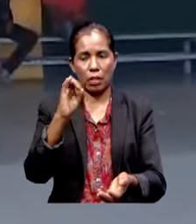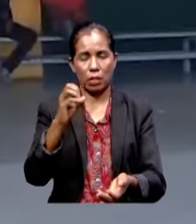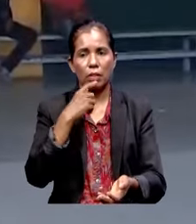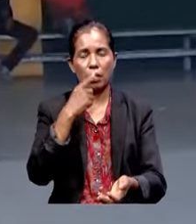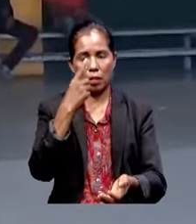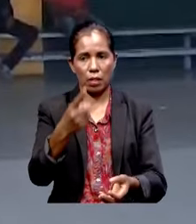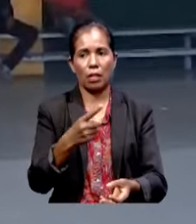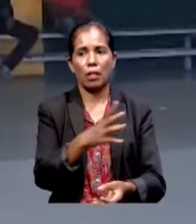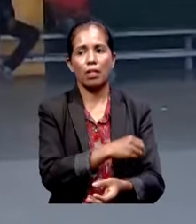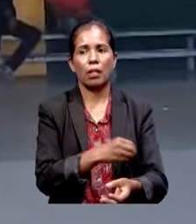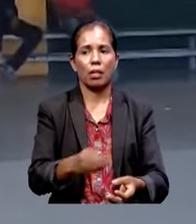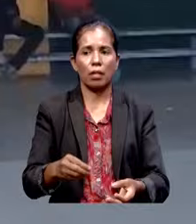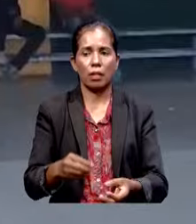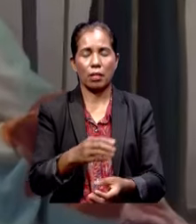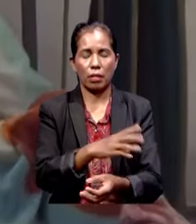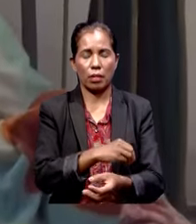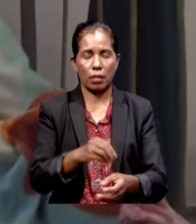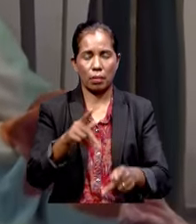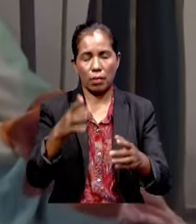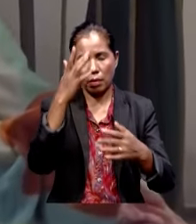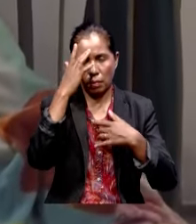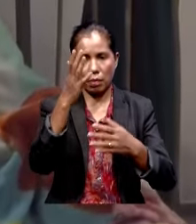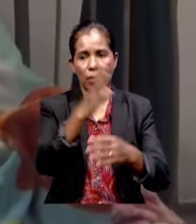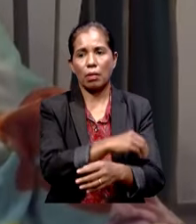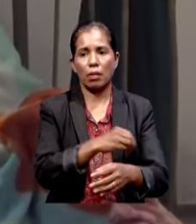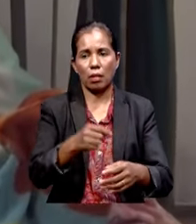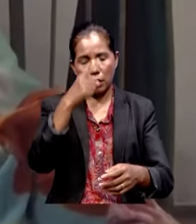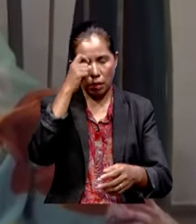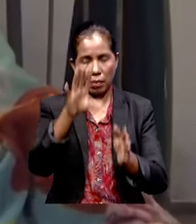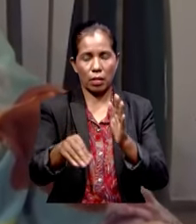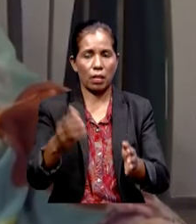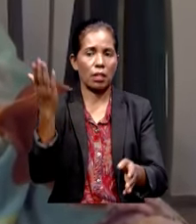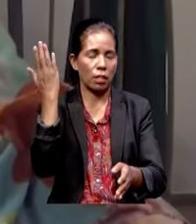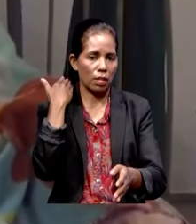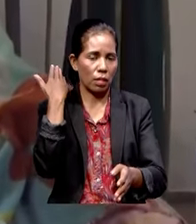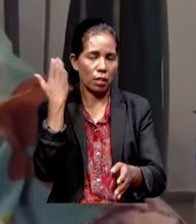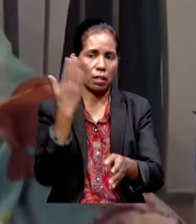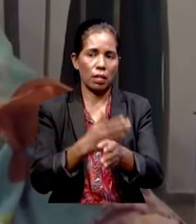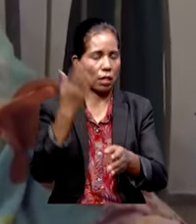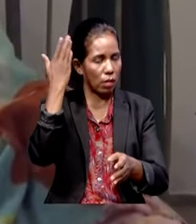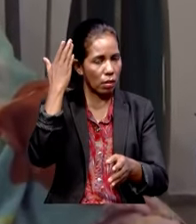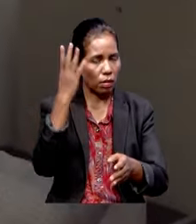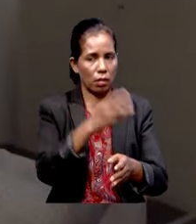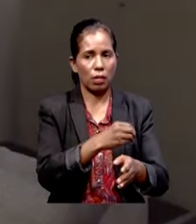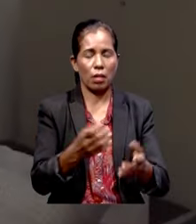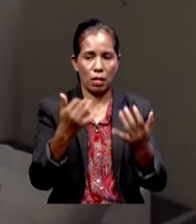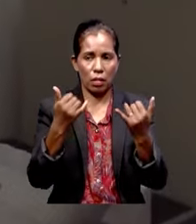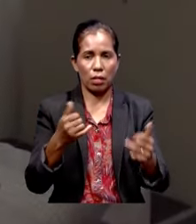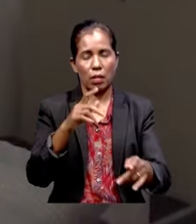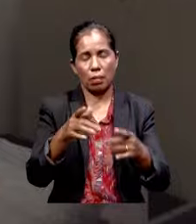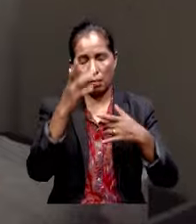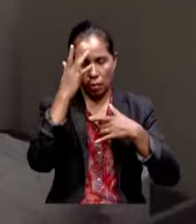Silva hateten paciente Silvestre da Silva mai ho condição tamba retantaa e a parte ulun mai be evolução agora